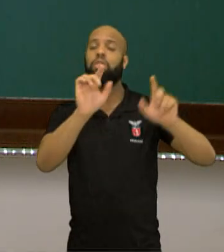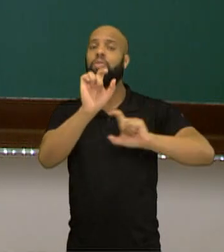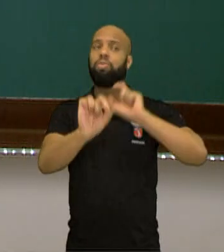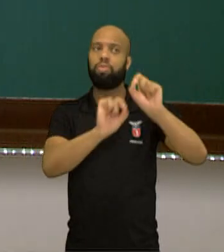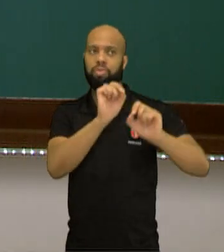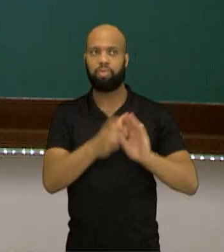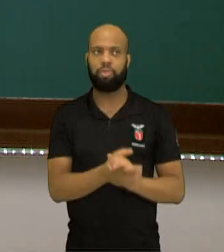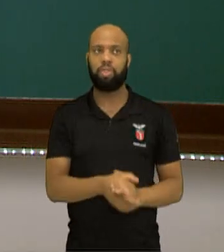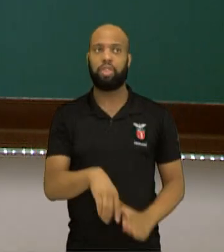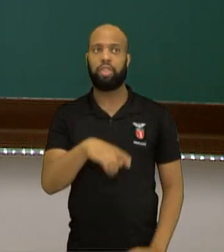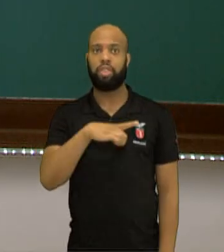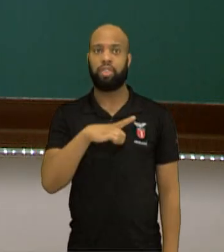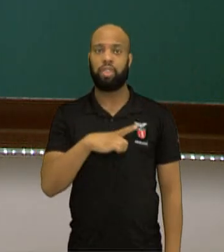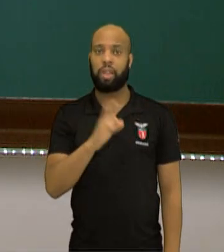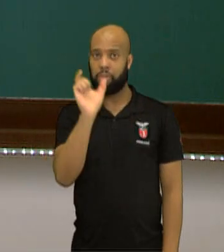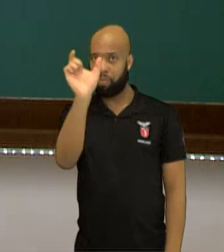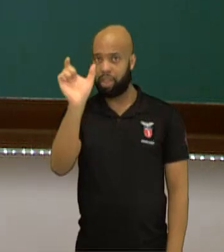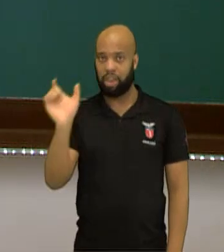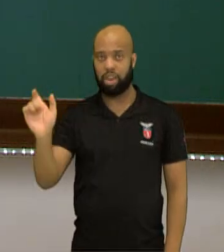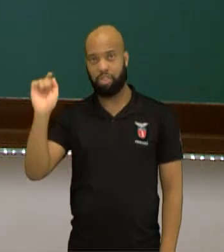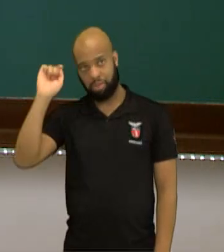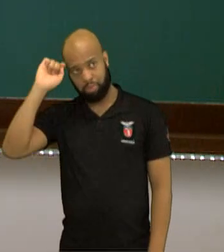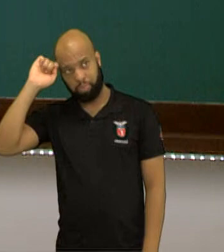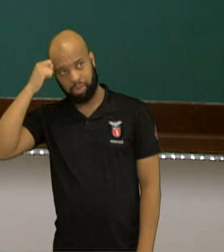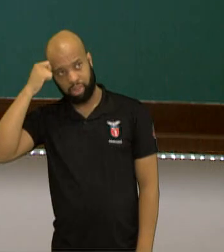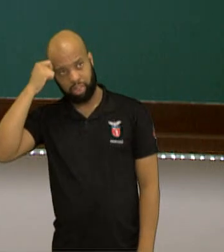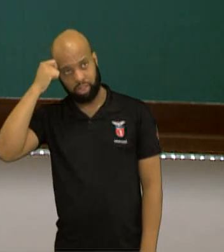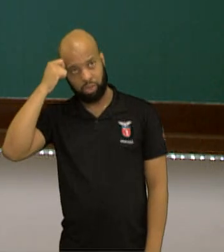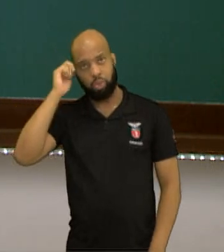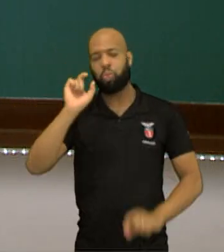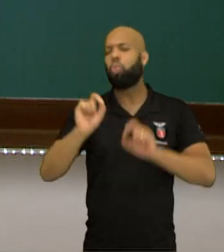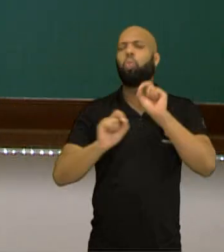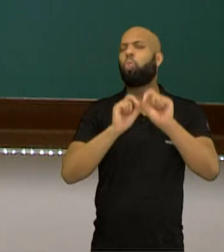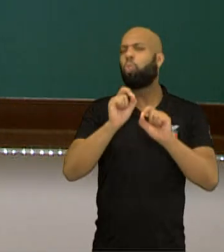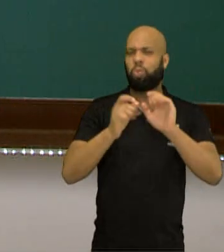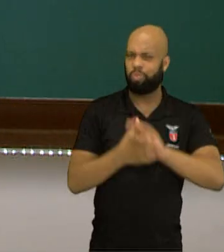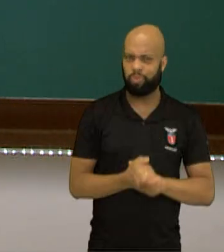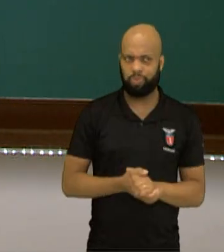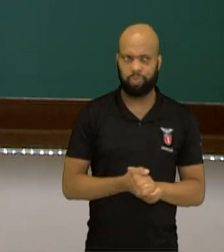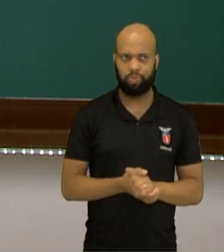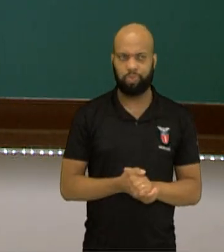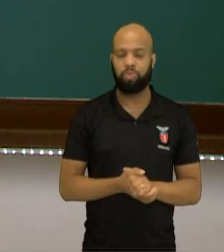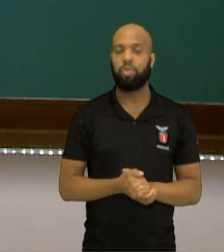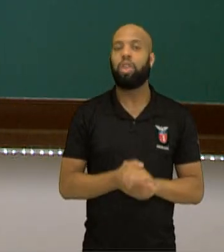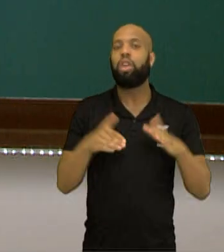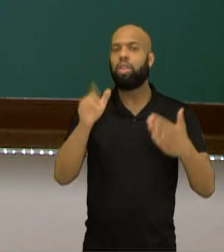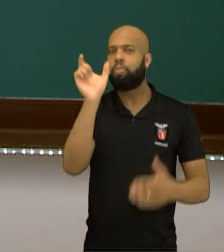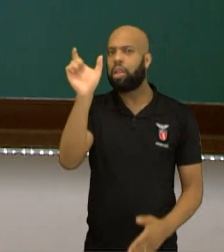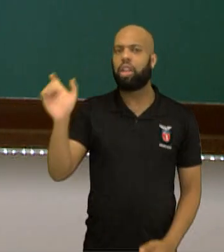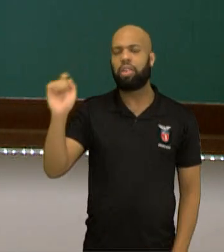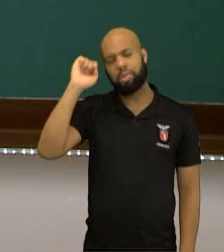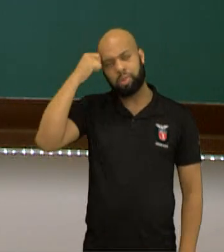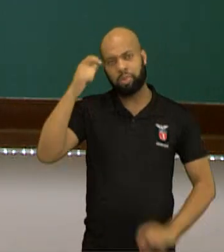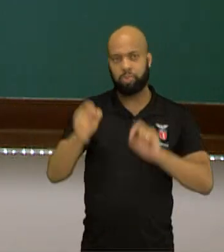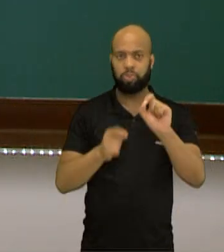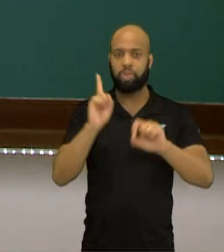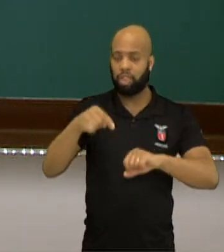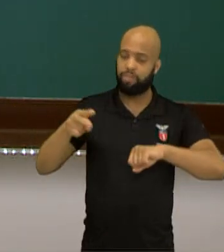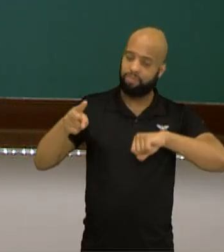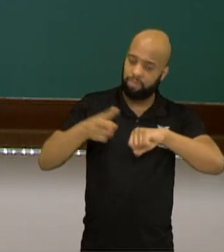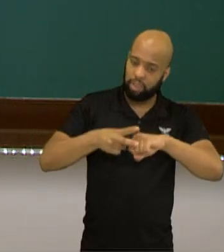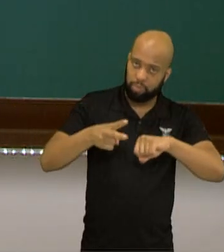Eu tenho duas palavras destacadas, aqui eu não tenho nenhuma. Primeira é essa diferença. Essas palavras destacadas são o quê?